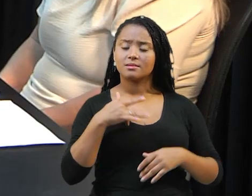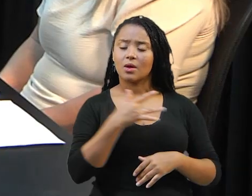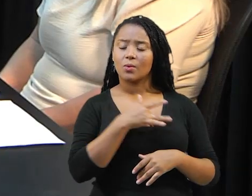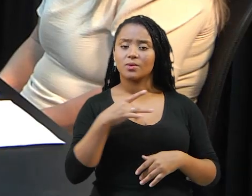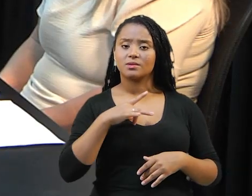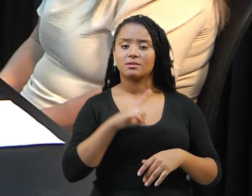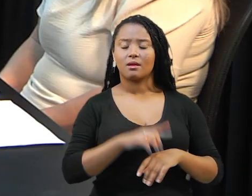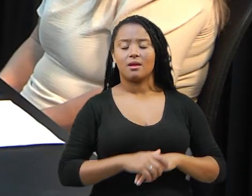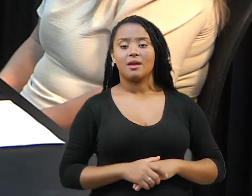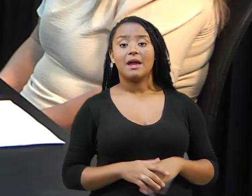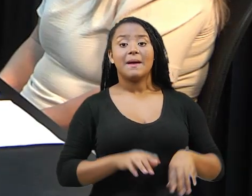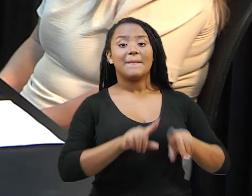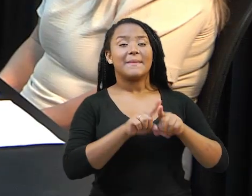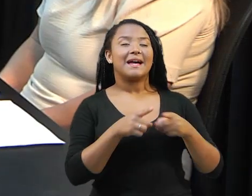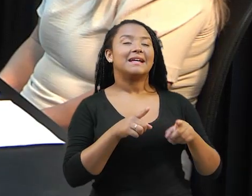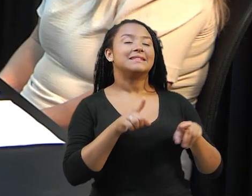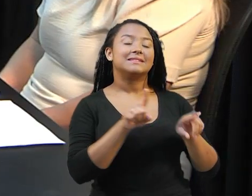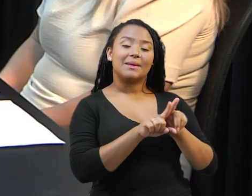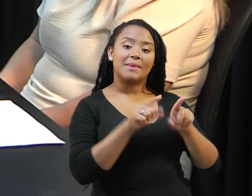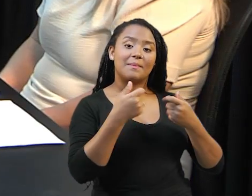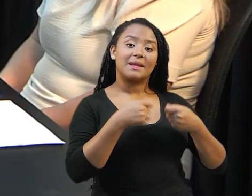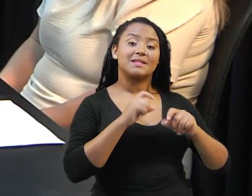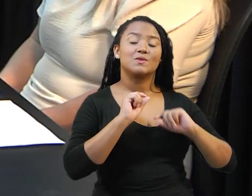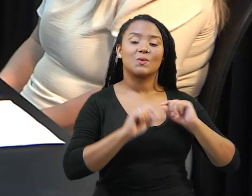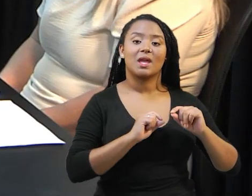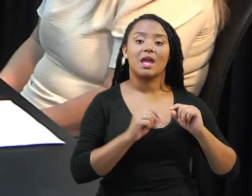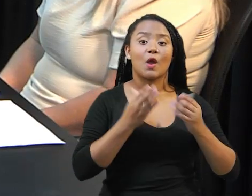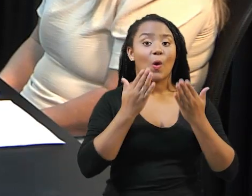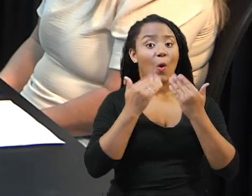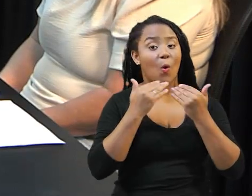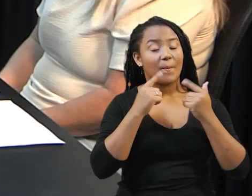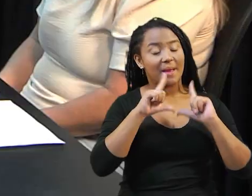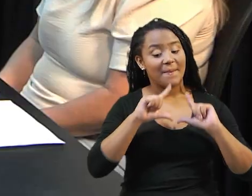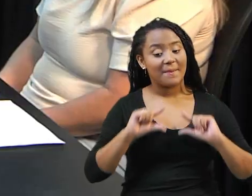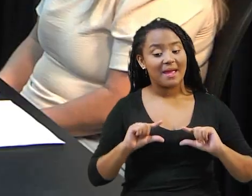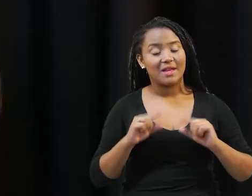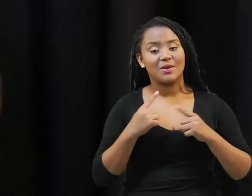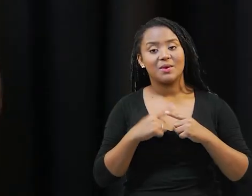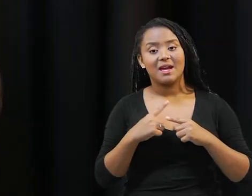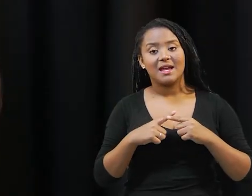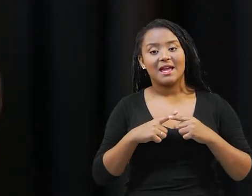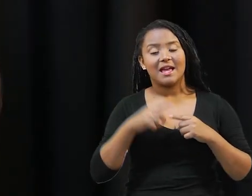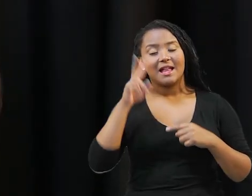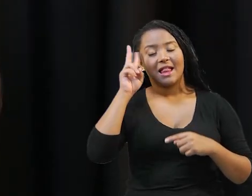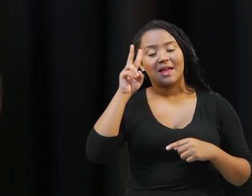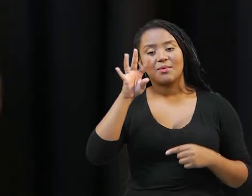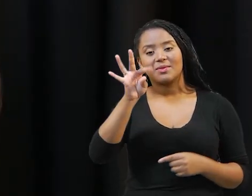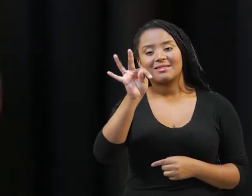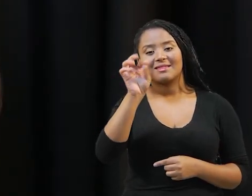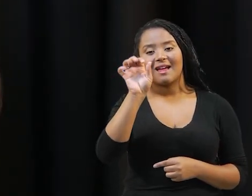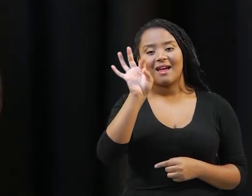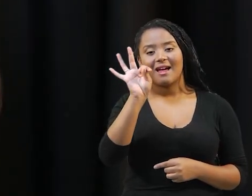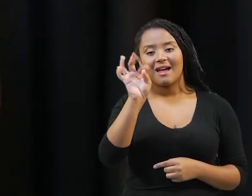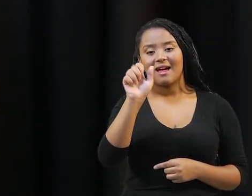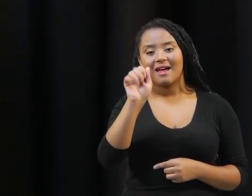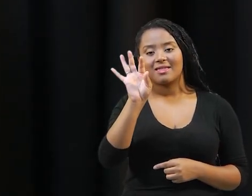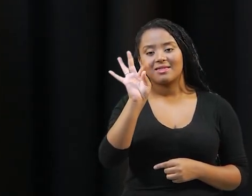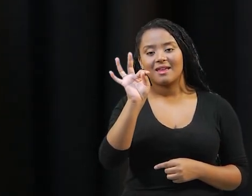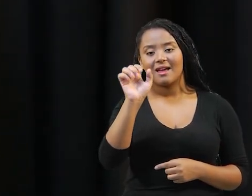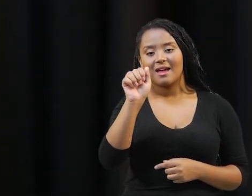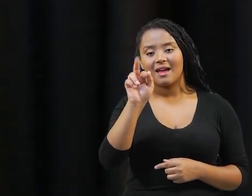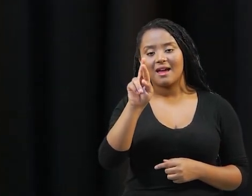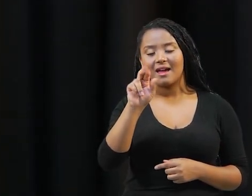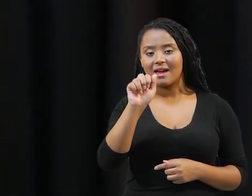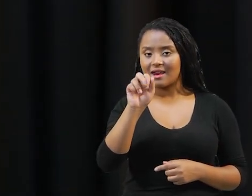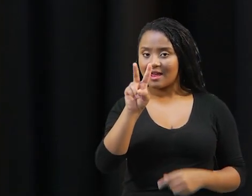gente tem que comer menos, né? Hoje, a gente sempre fala isso, os nossos tataravós, os nossos avós,